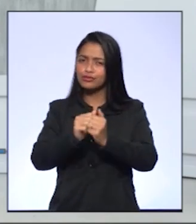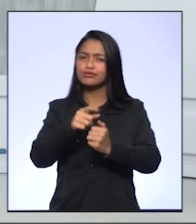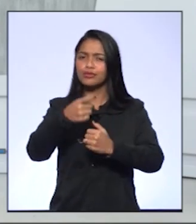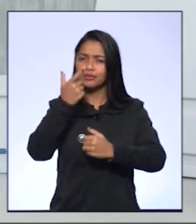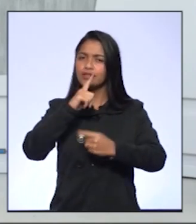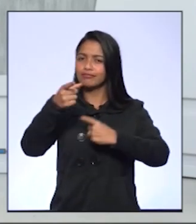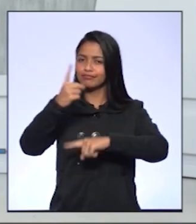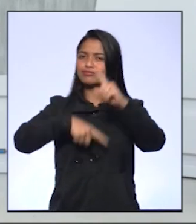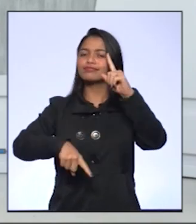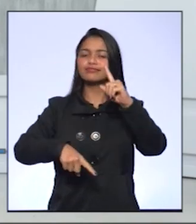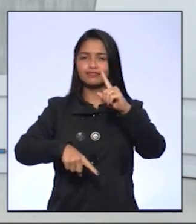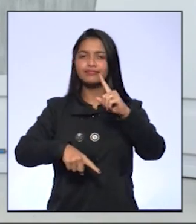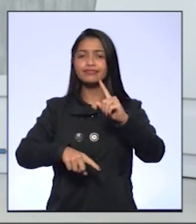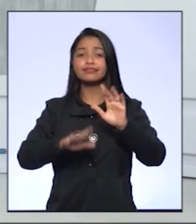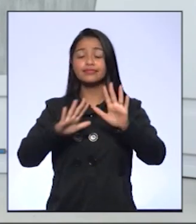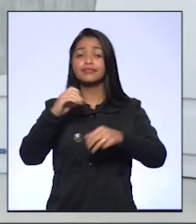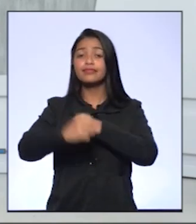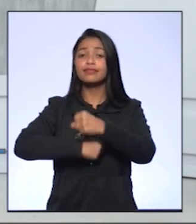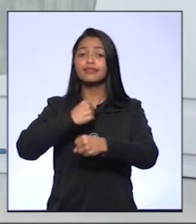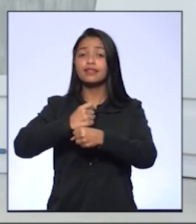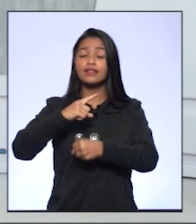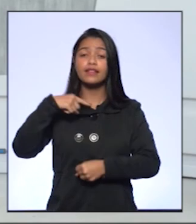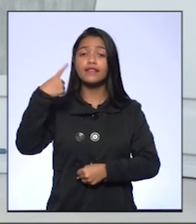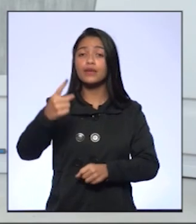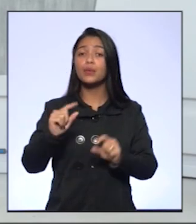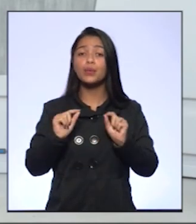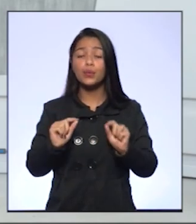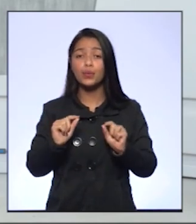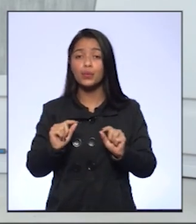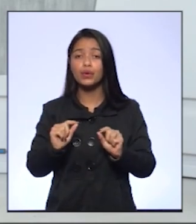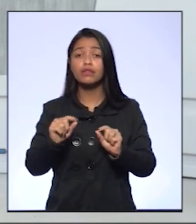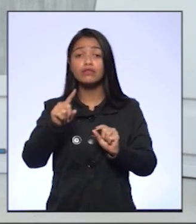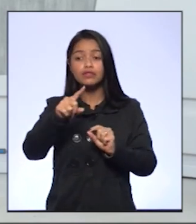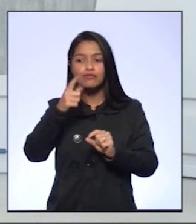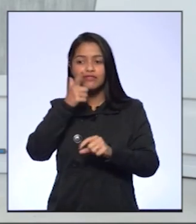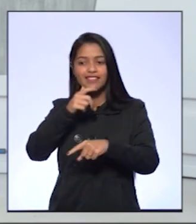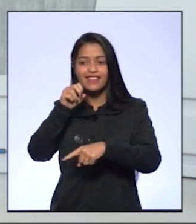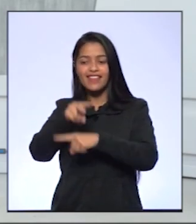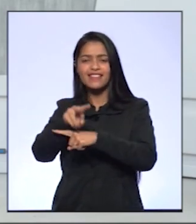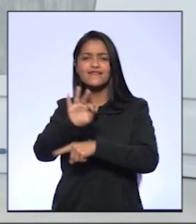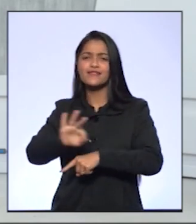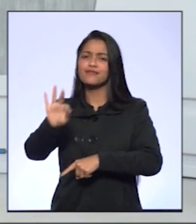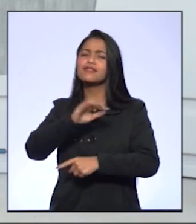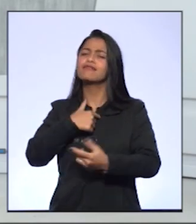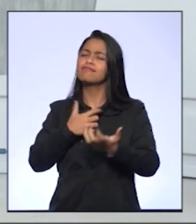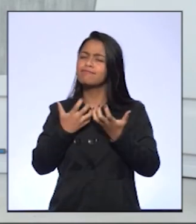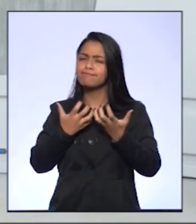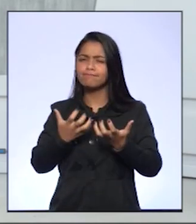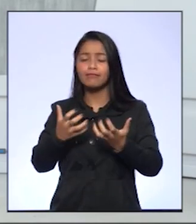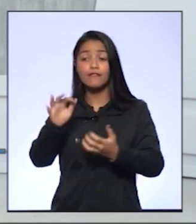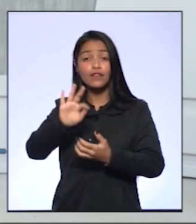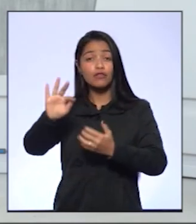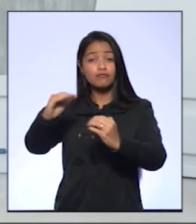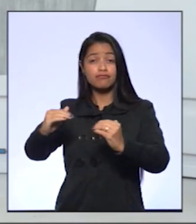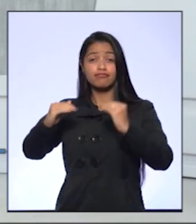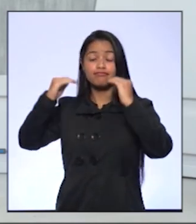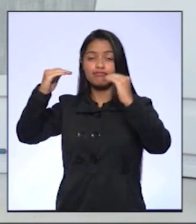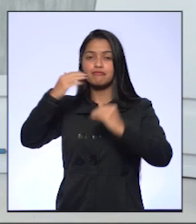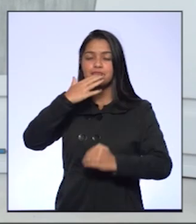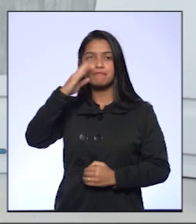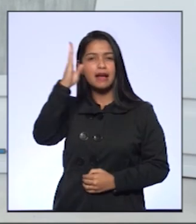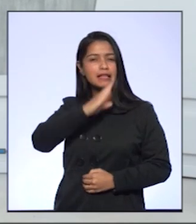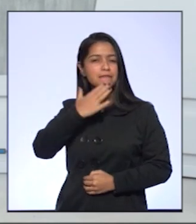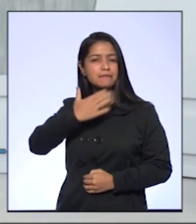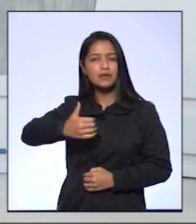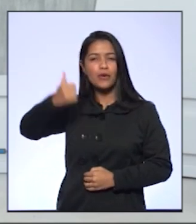quero você, ano que vem, cara, na instituição de ensino superior que você quiser, nas melhores do Brasil, nas públicas mais